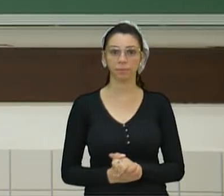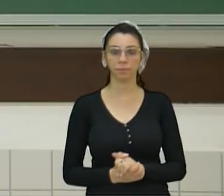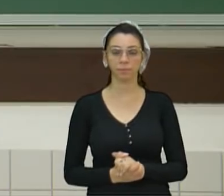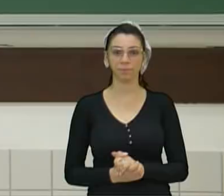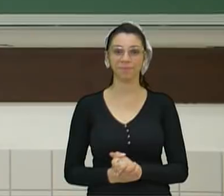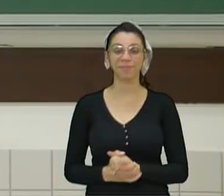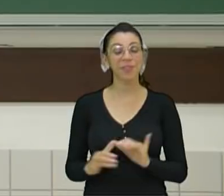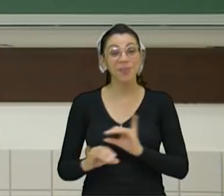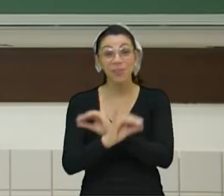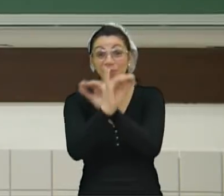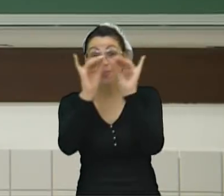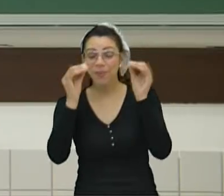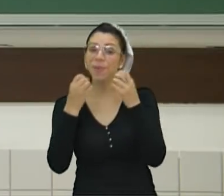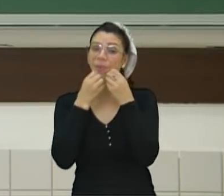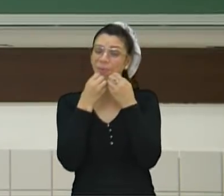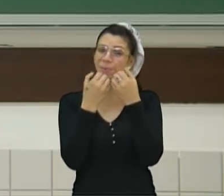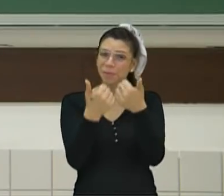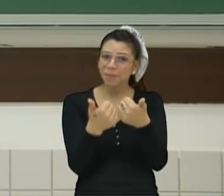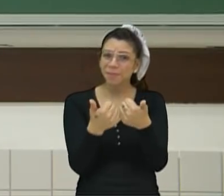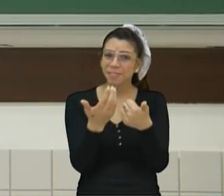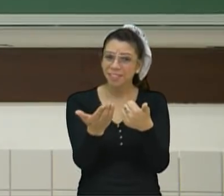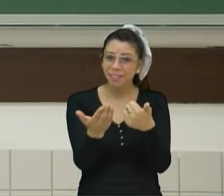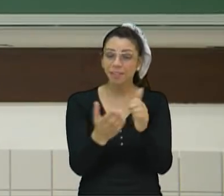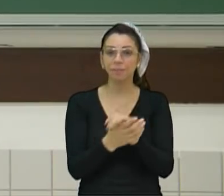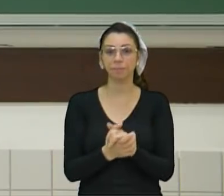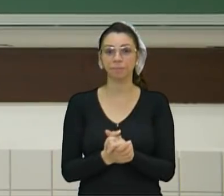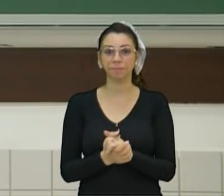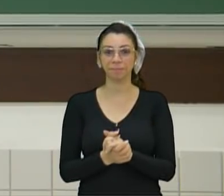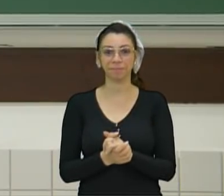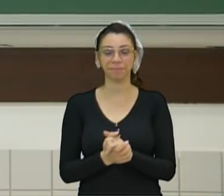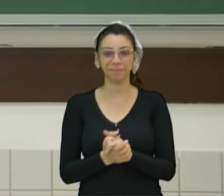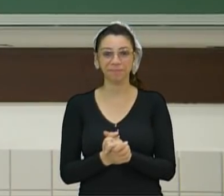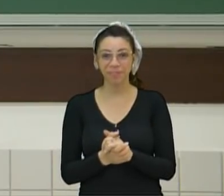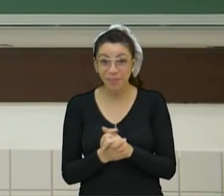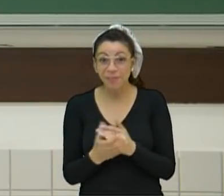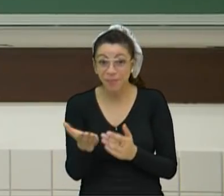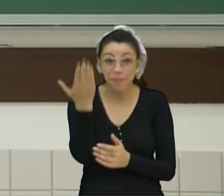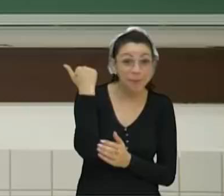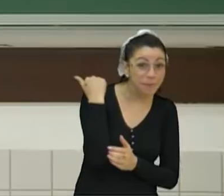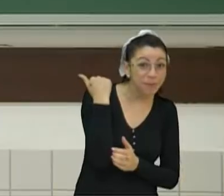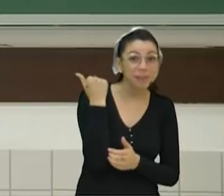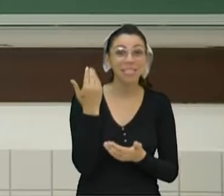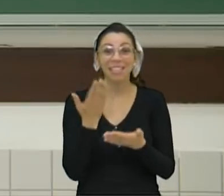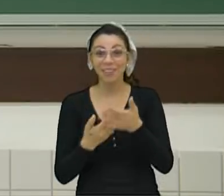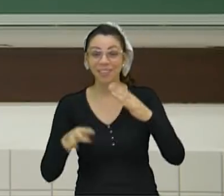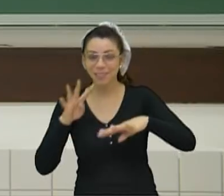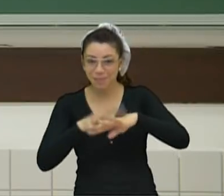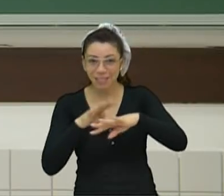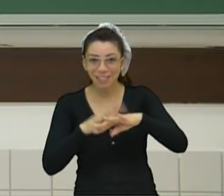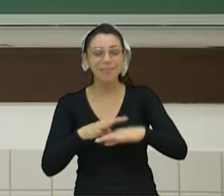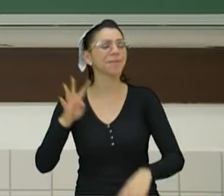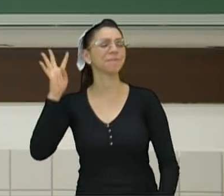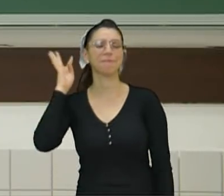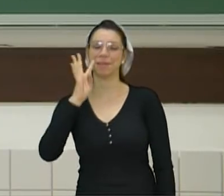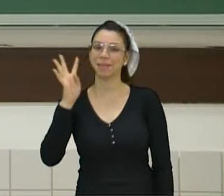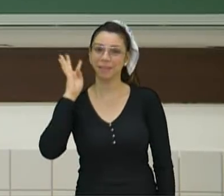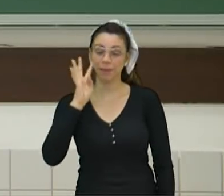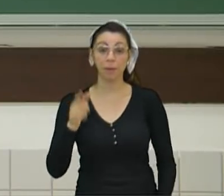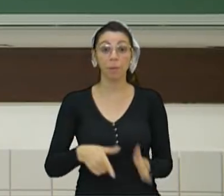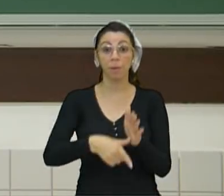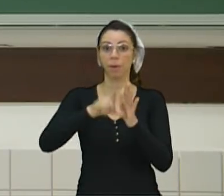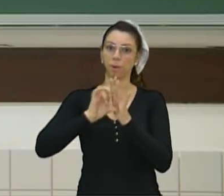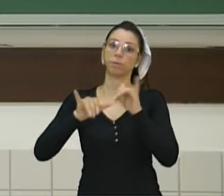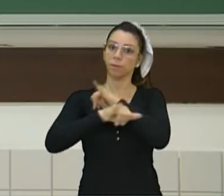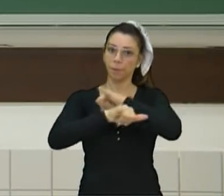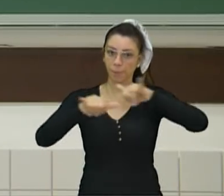Oi, galerinha, tudo bem aí com vocês? Prontinhos para mais uma aulinha de matemática? Daquelas bem legal? Então, antes tem um